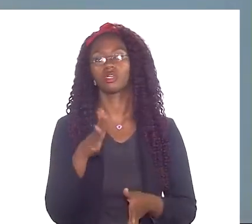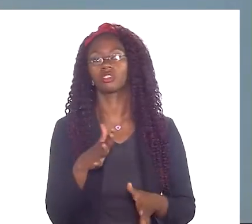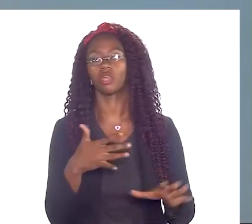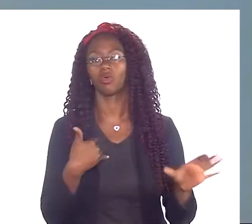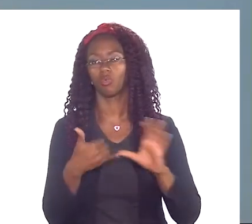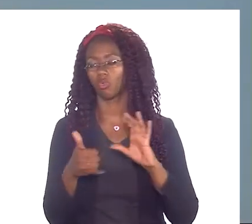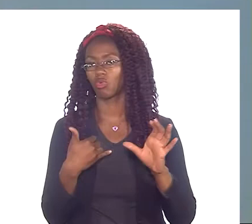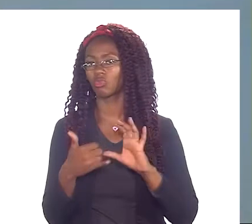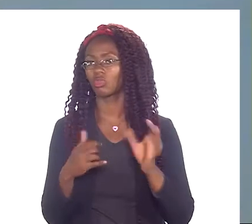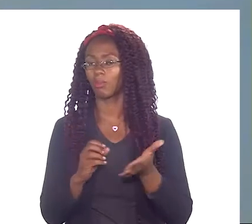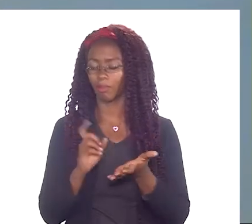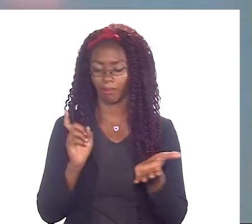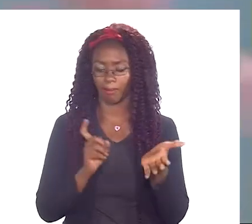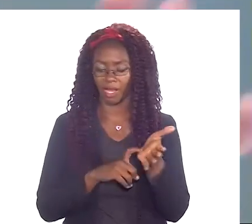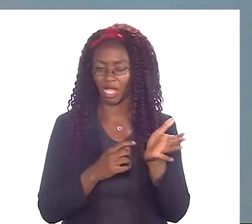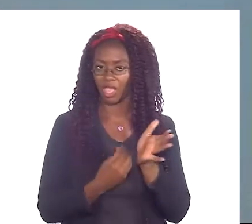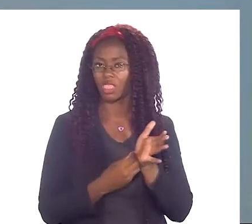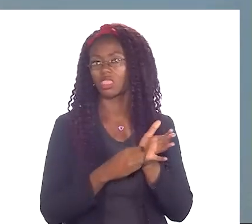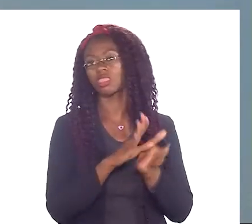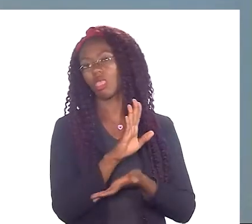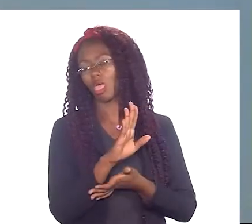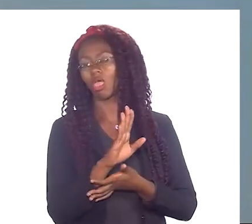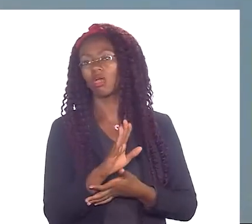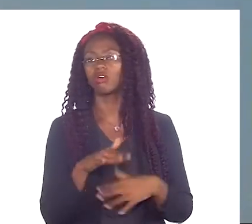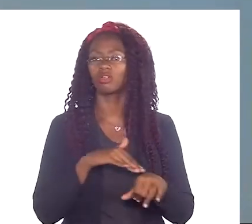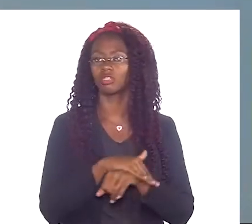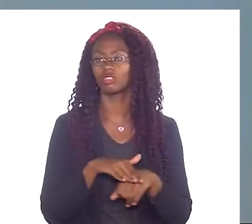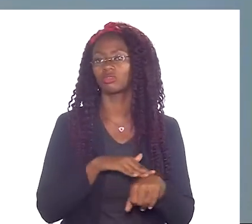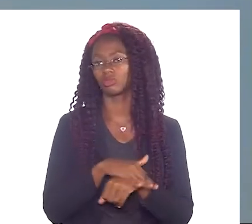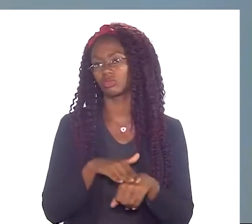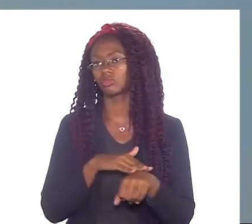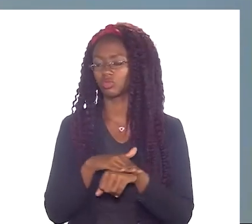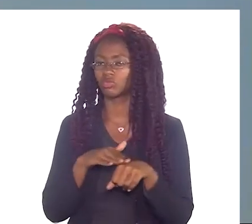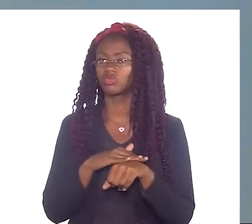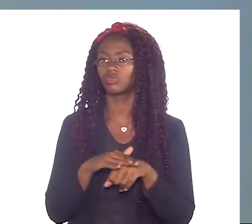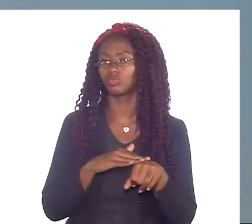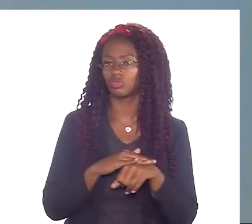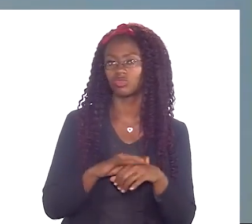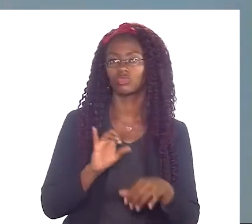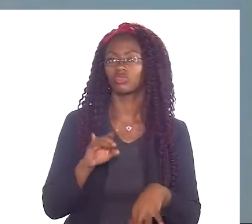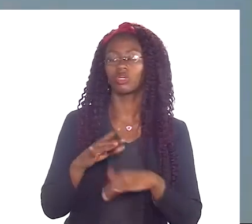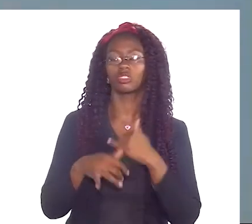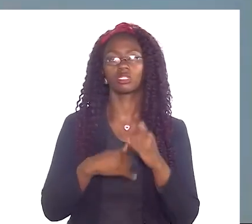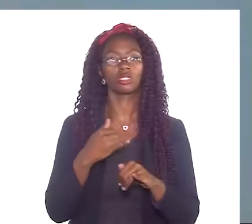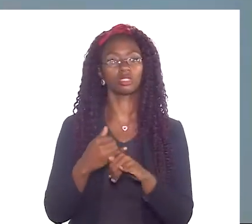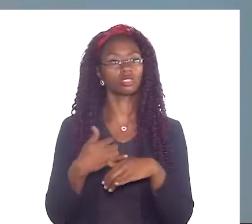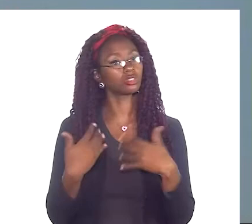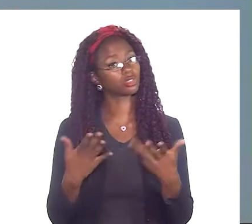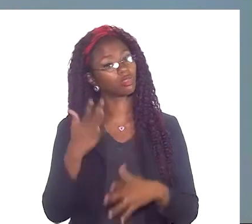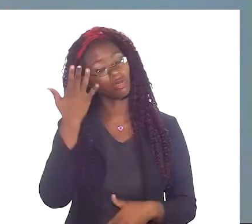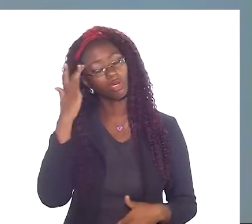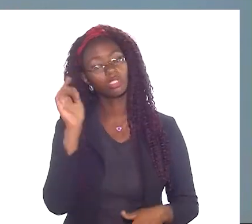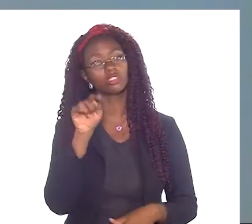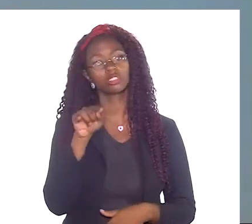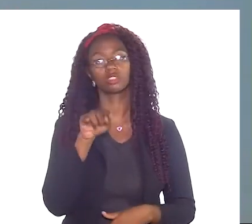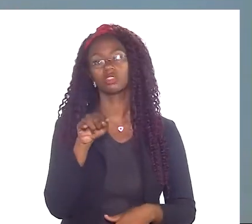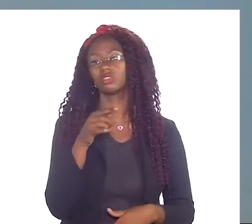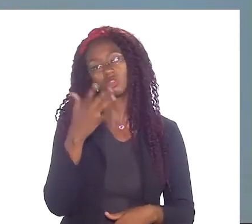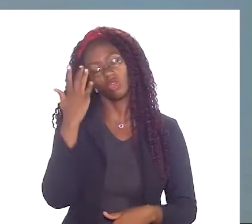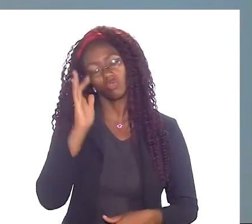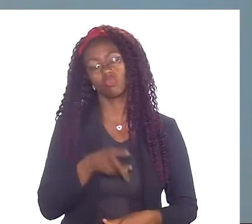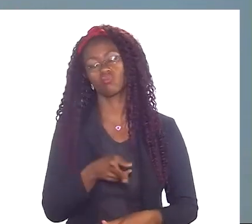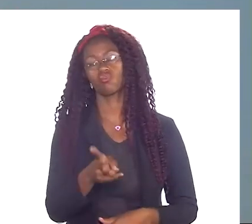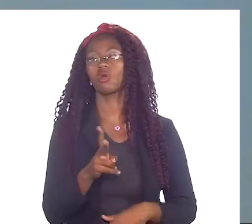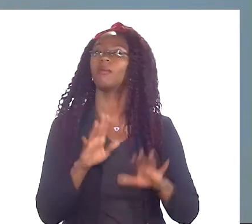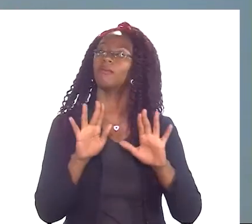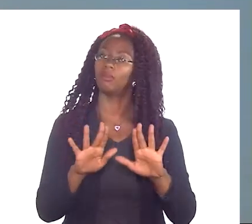marca ali, manda um WhatsApp, manda um link e a gente faz a conversa de forma online, né? Eu acho que isso veio realmente